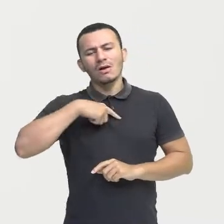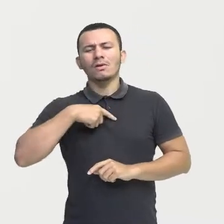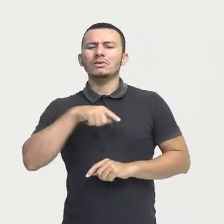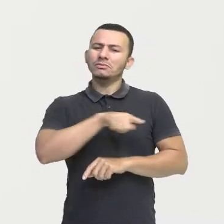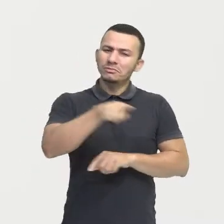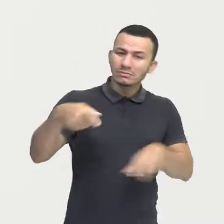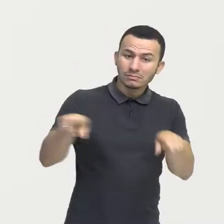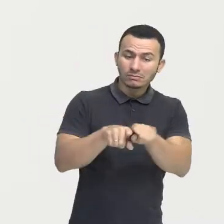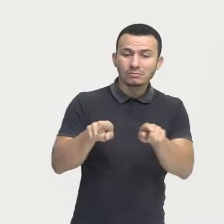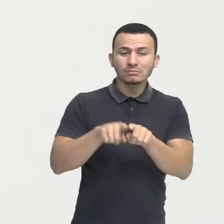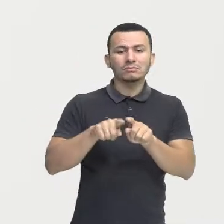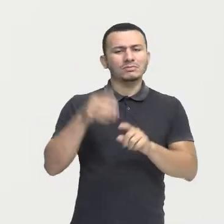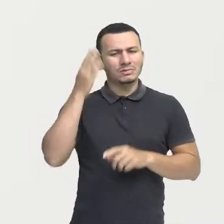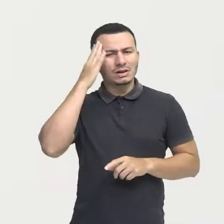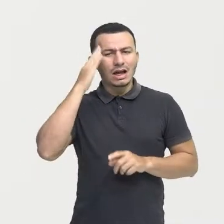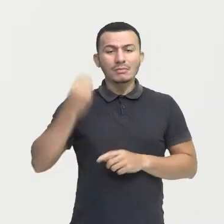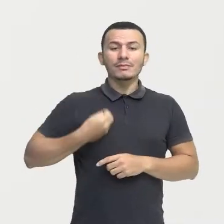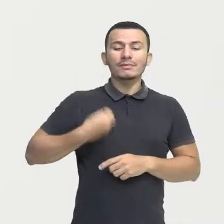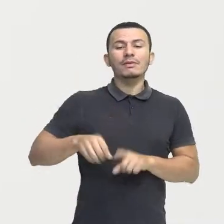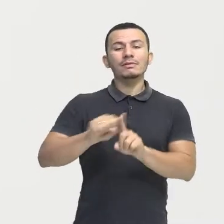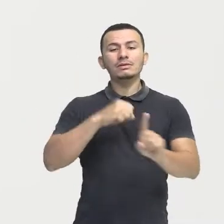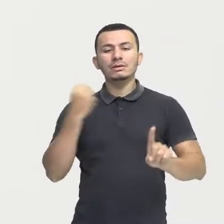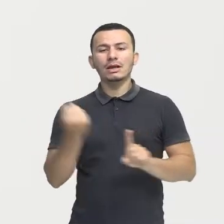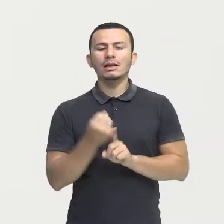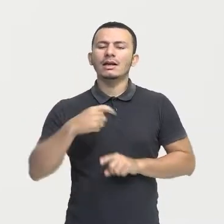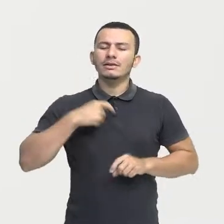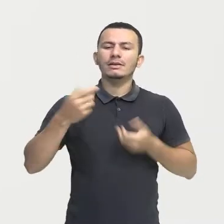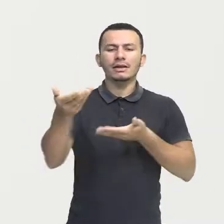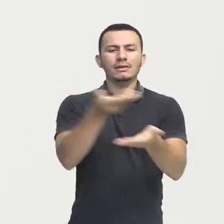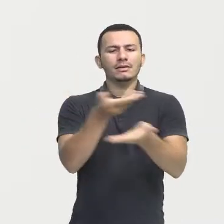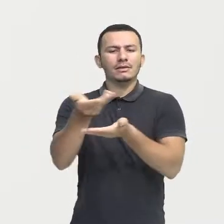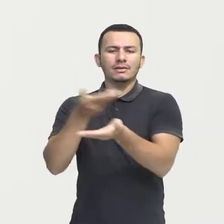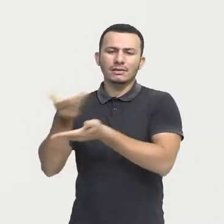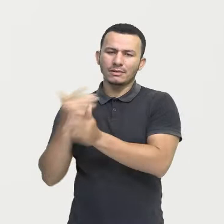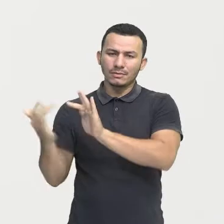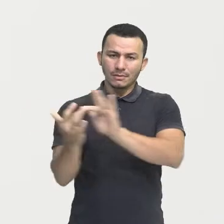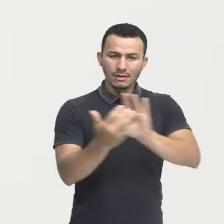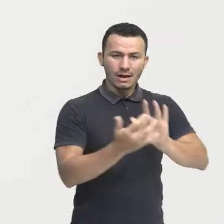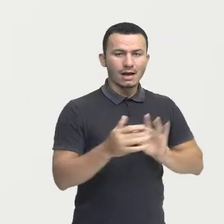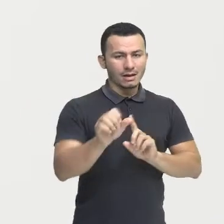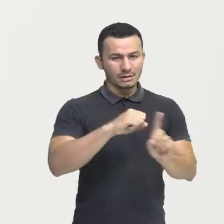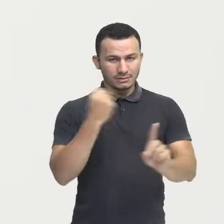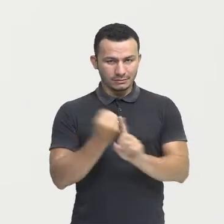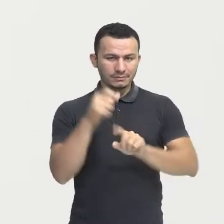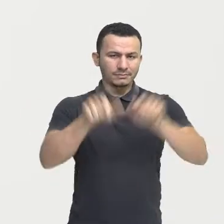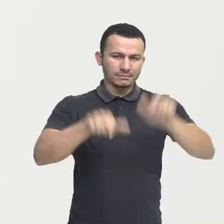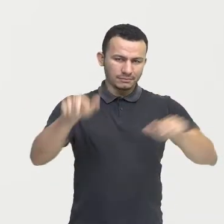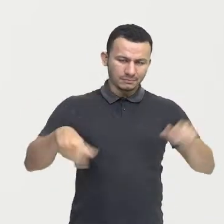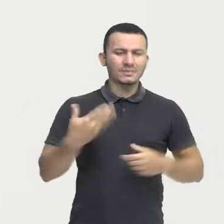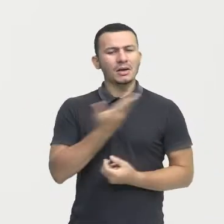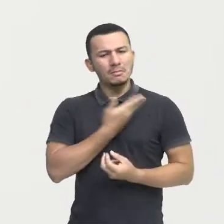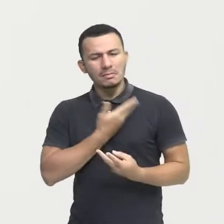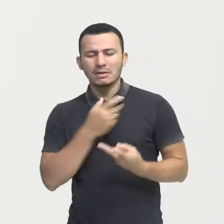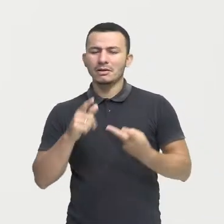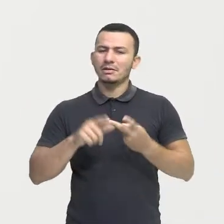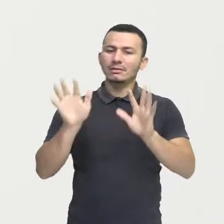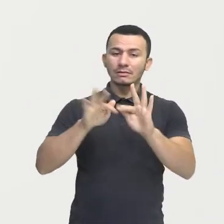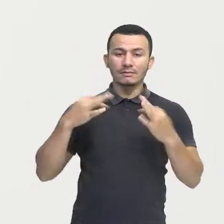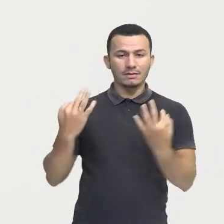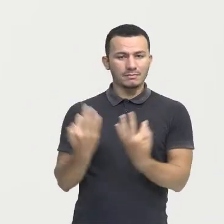vocês, nós vivemos em sociedade, nós nos relacionamos com os outros. Nós temos amigos, nós temos